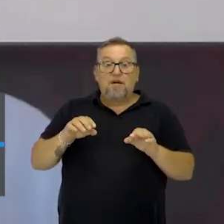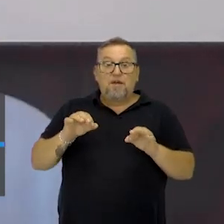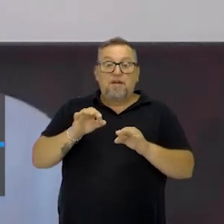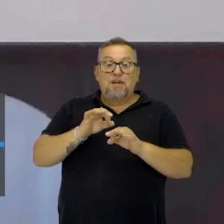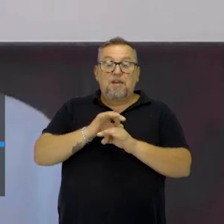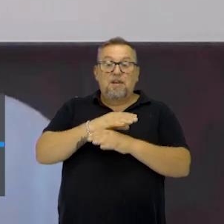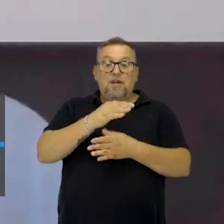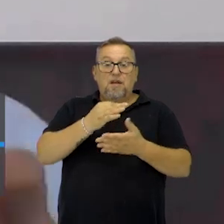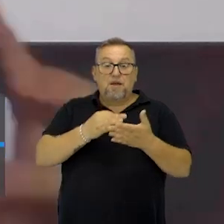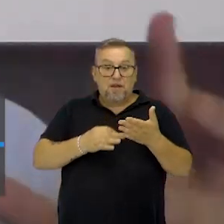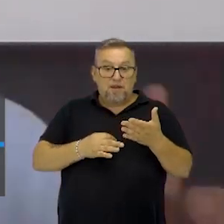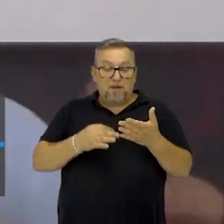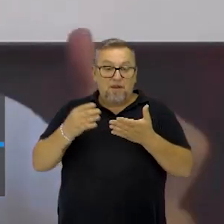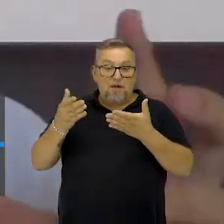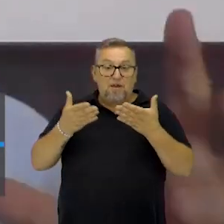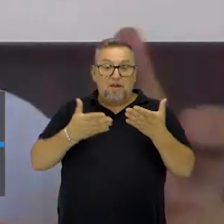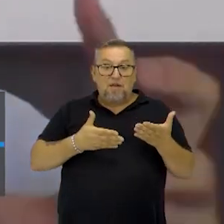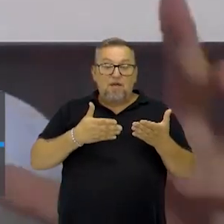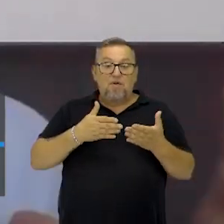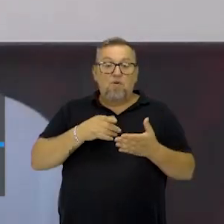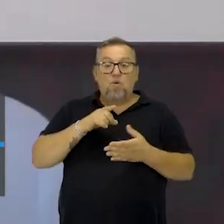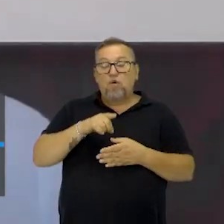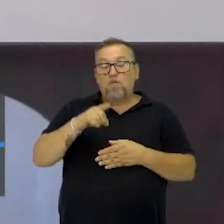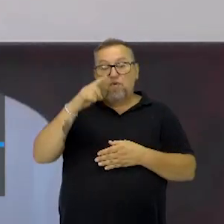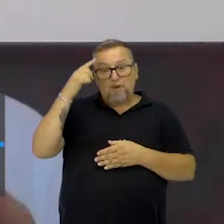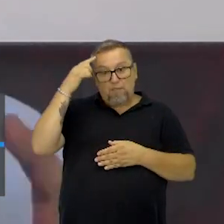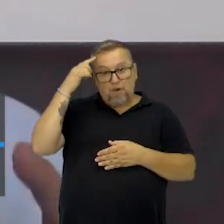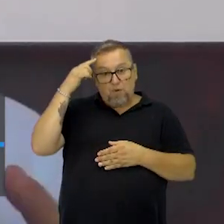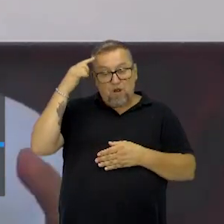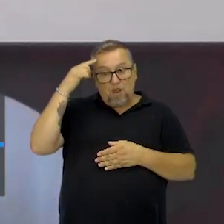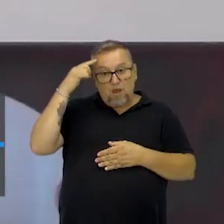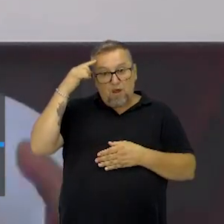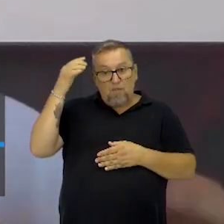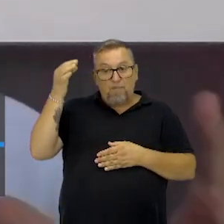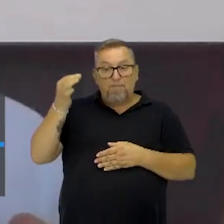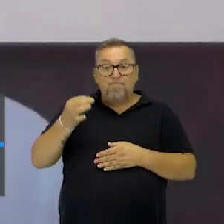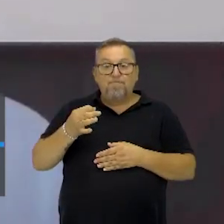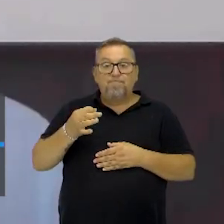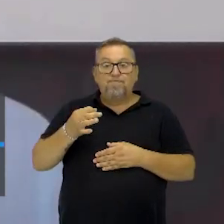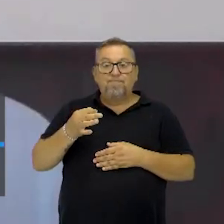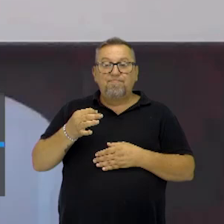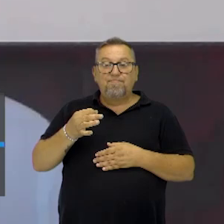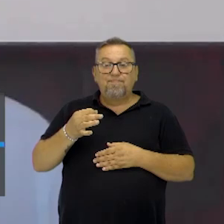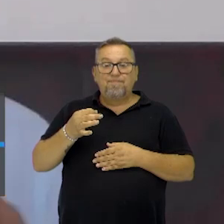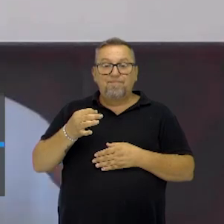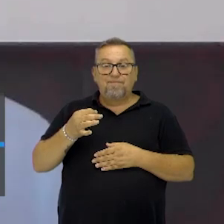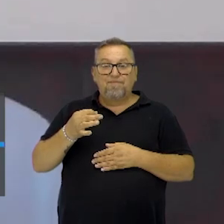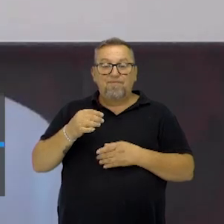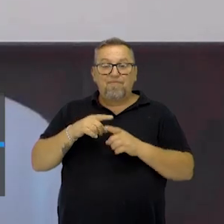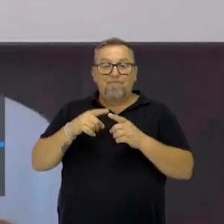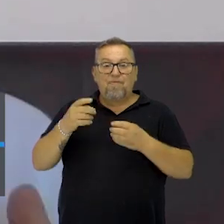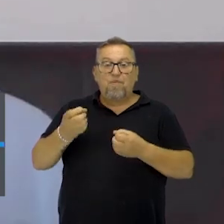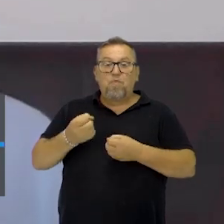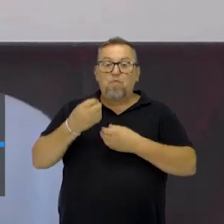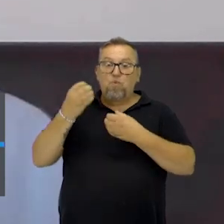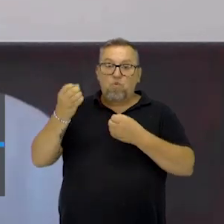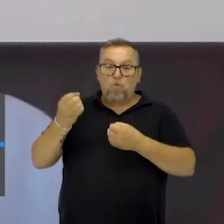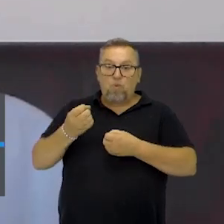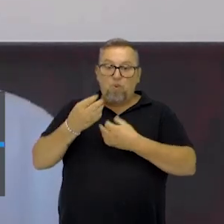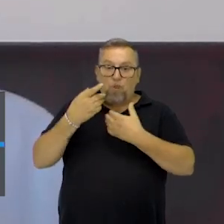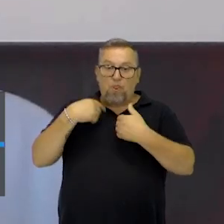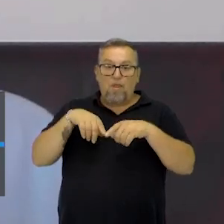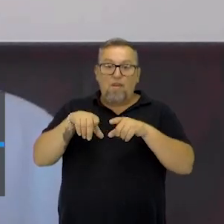finalizar o seu texto, né? Trazendo aí a ideia, né? Uma ideia de forma a concluir,